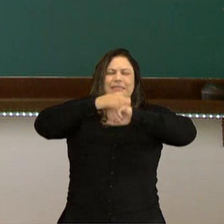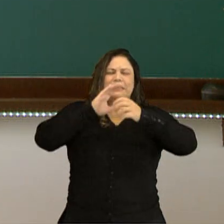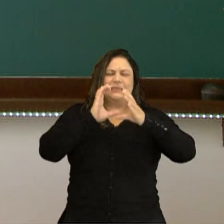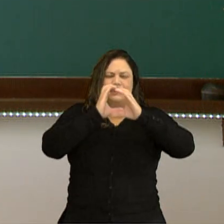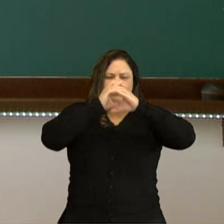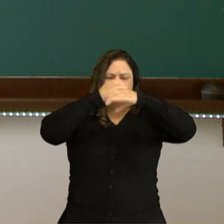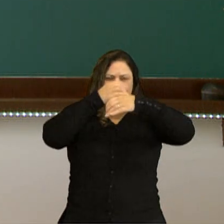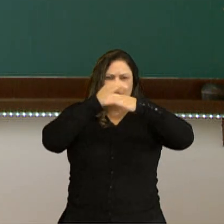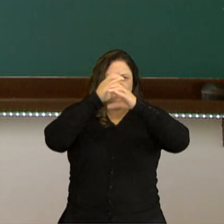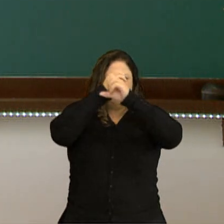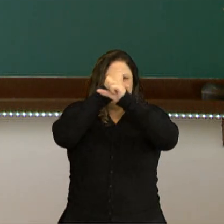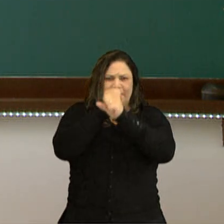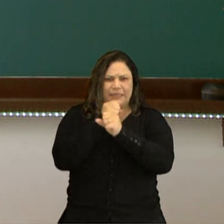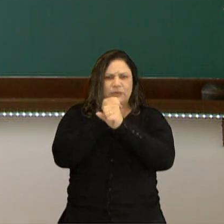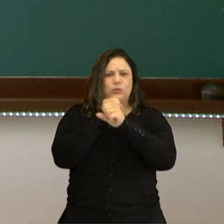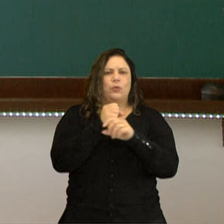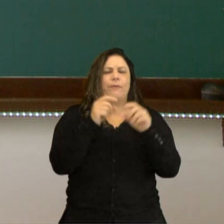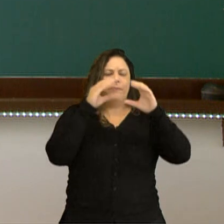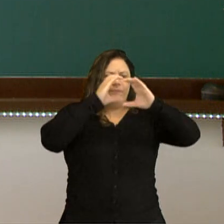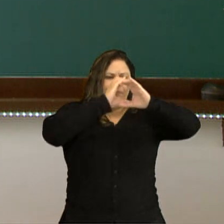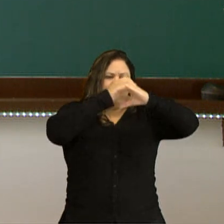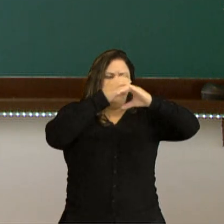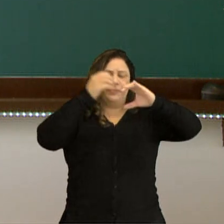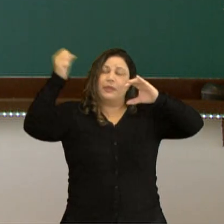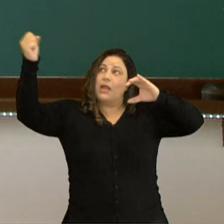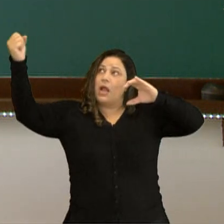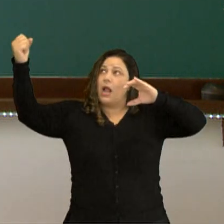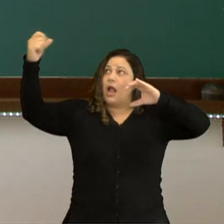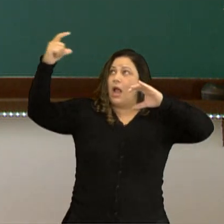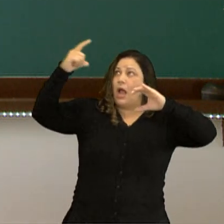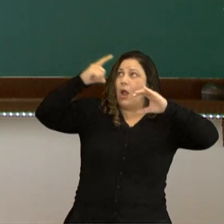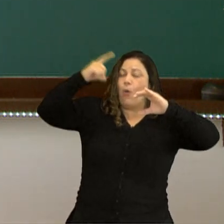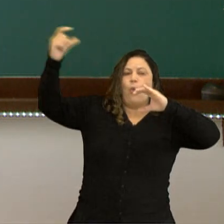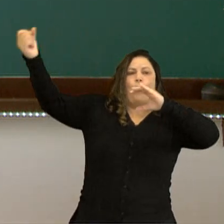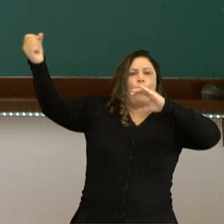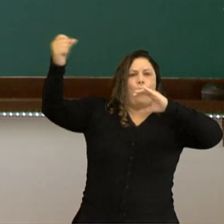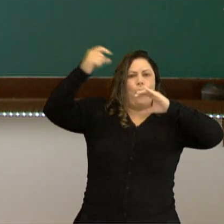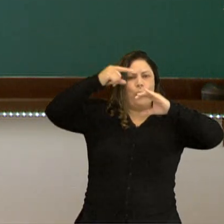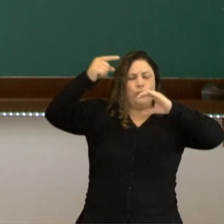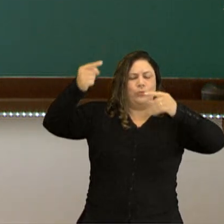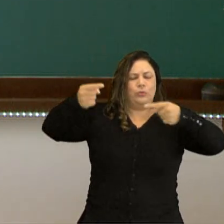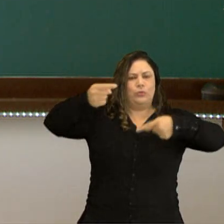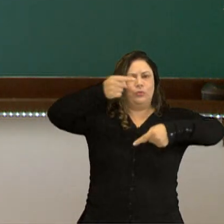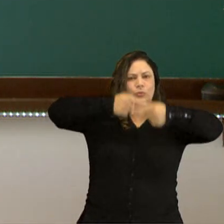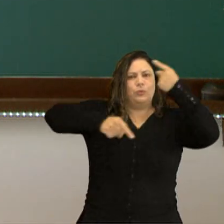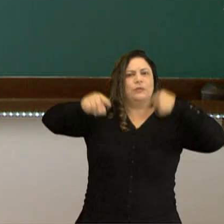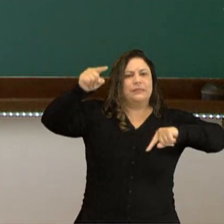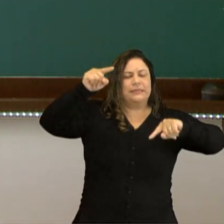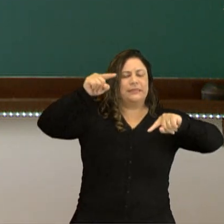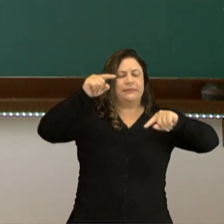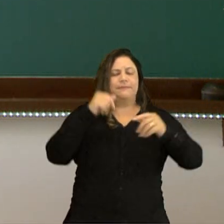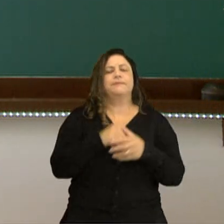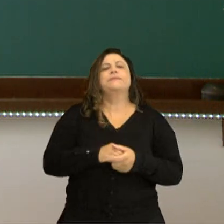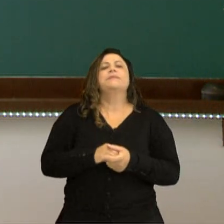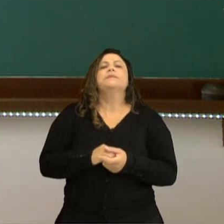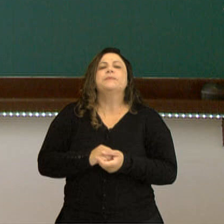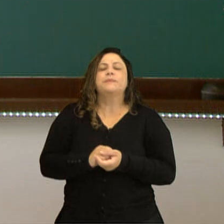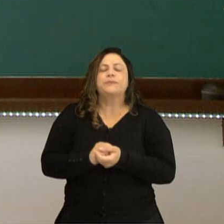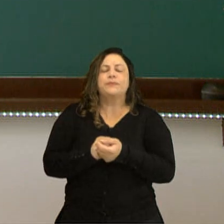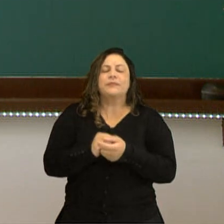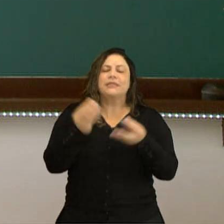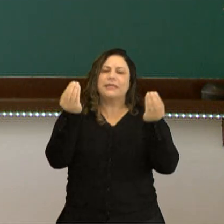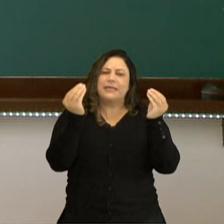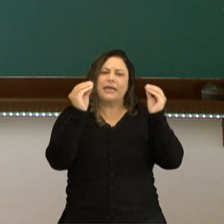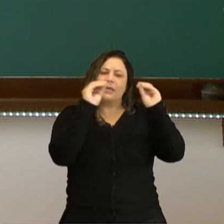com um perfurinho aonde a luz do sol entra e na parte oposta é colocado